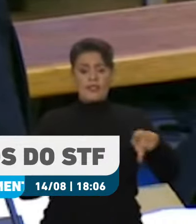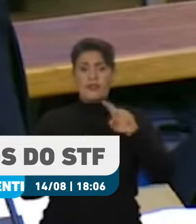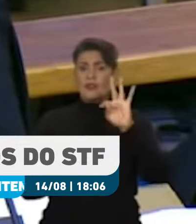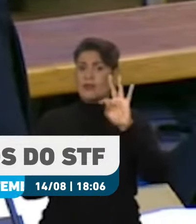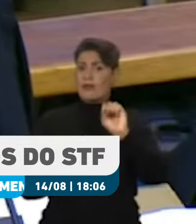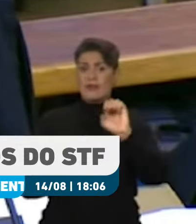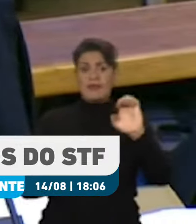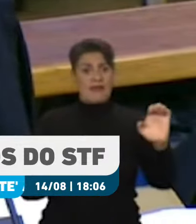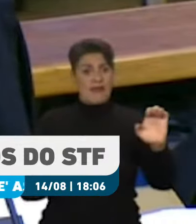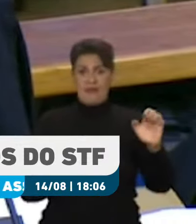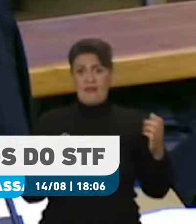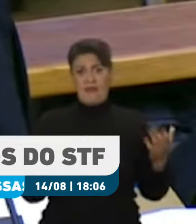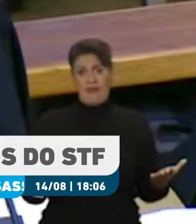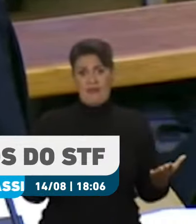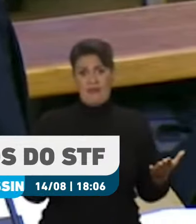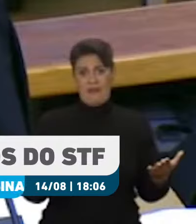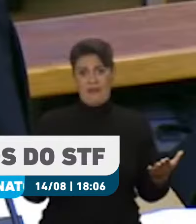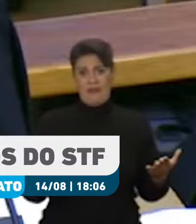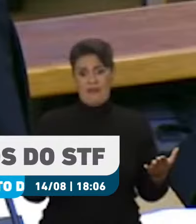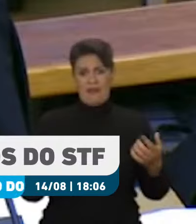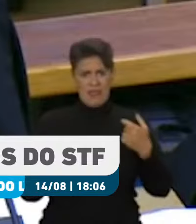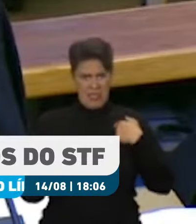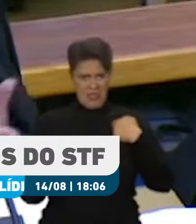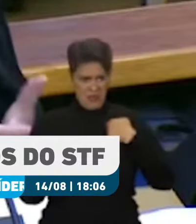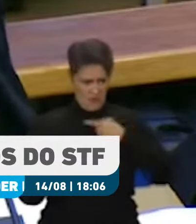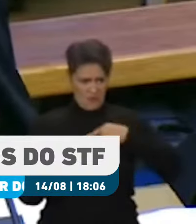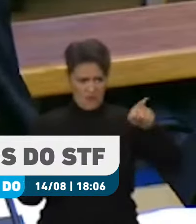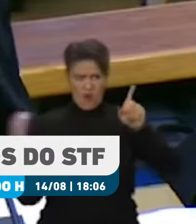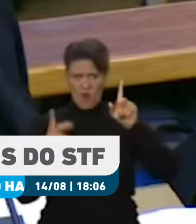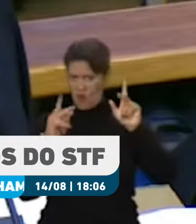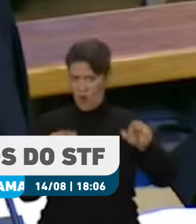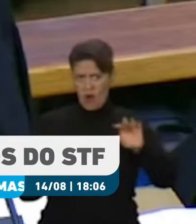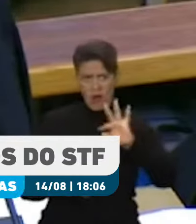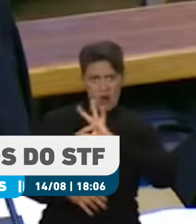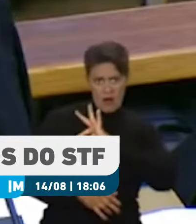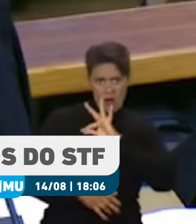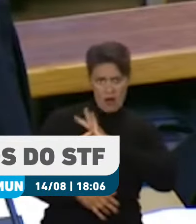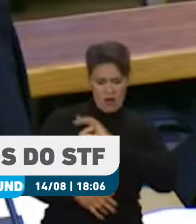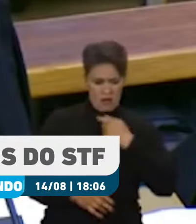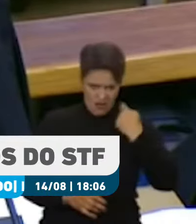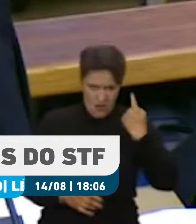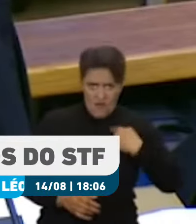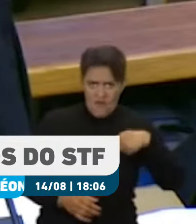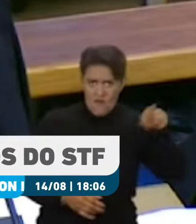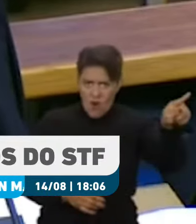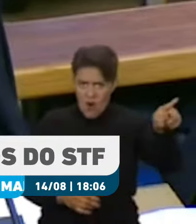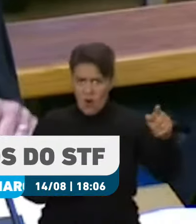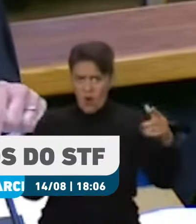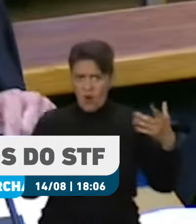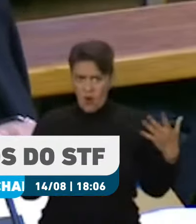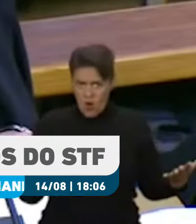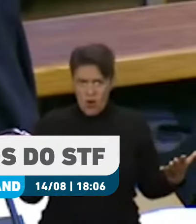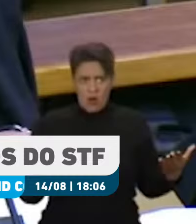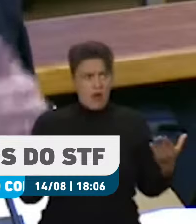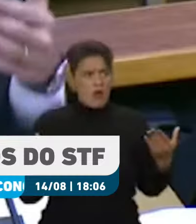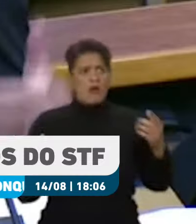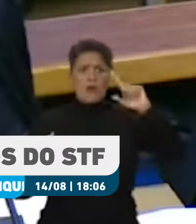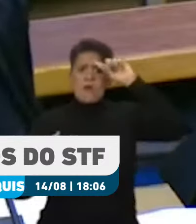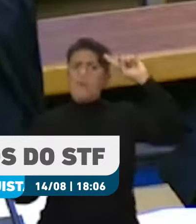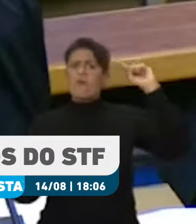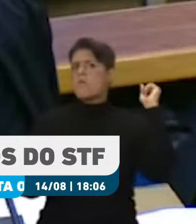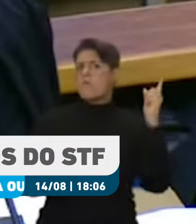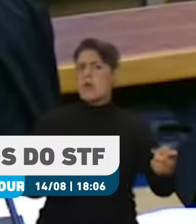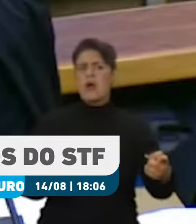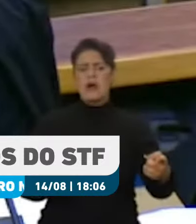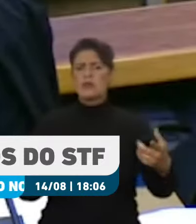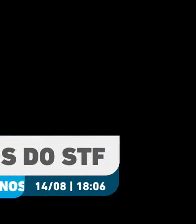Exercício do Poder de polícia eu tenho eu tinha poder pela lei de a